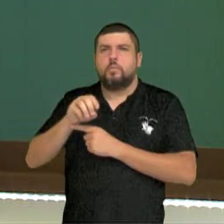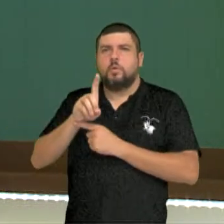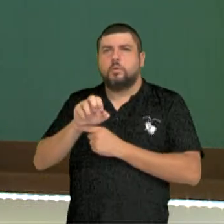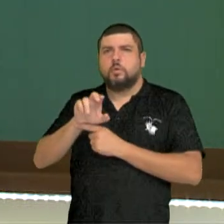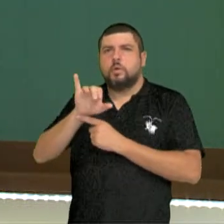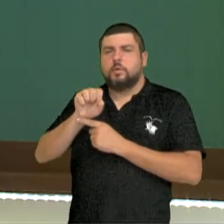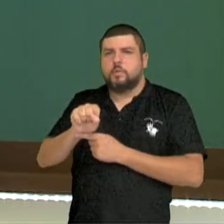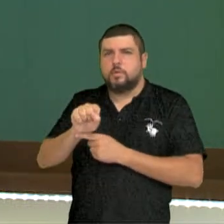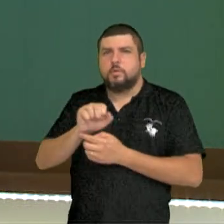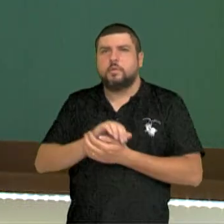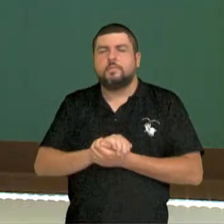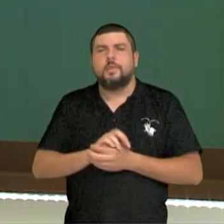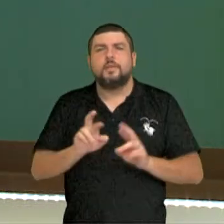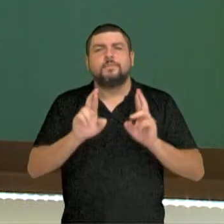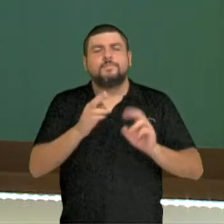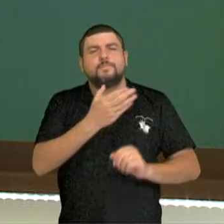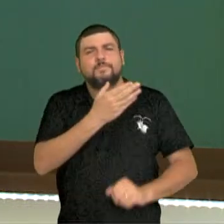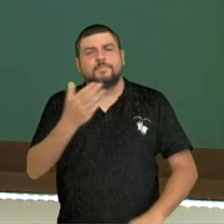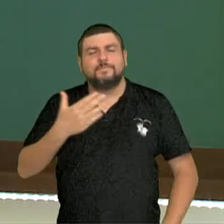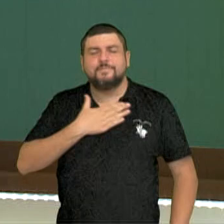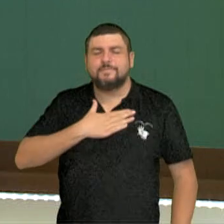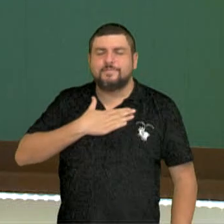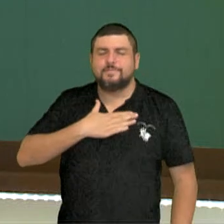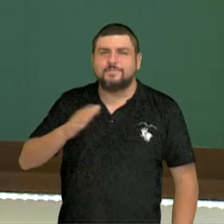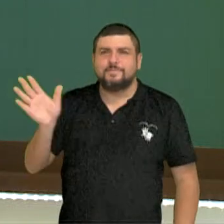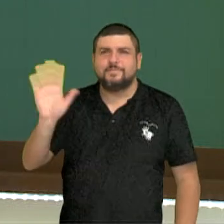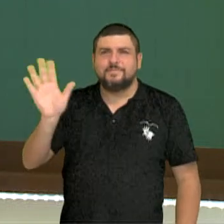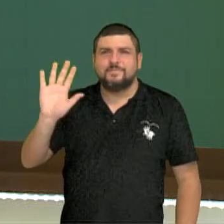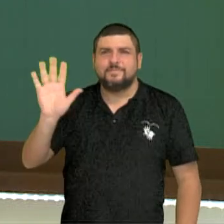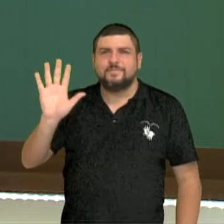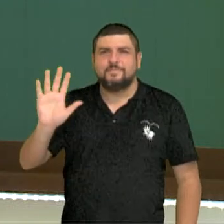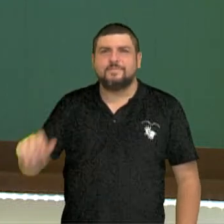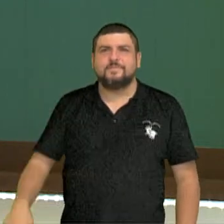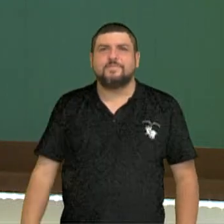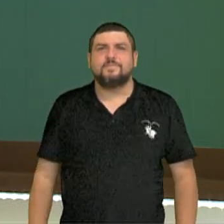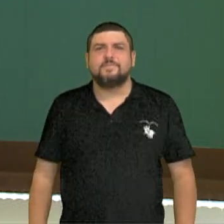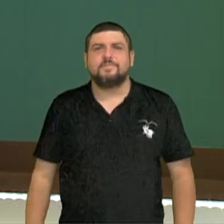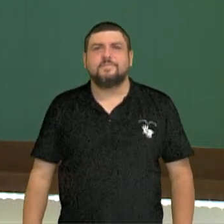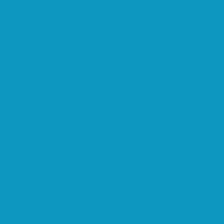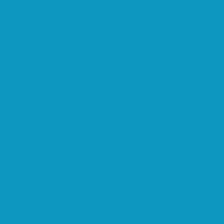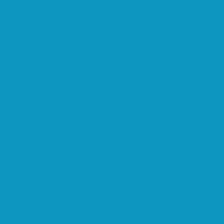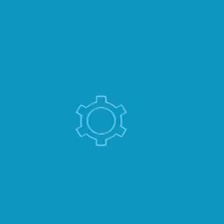modais, modal verbs. Espero que vocês tenham gostado. Bye, bye, students!